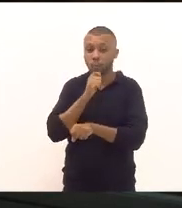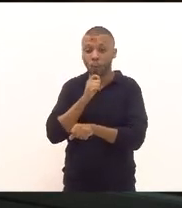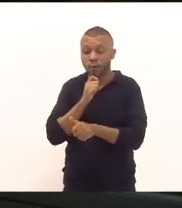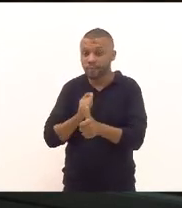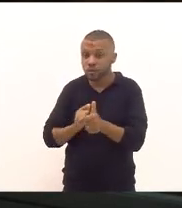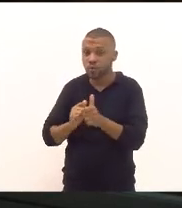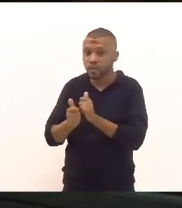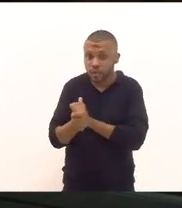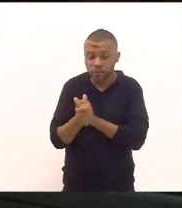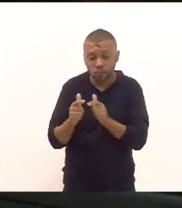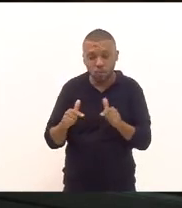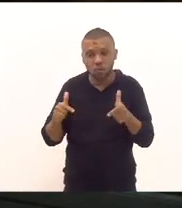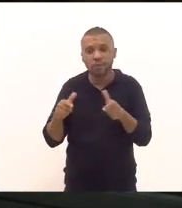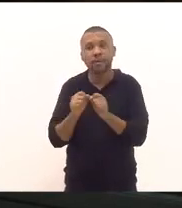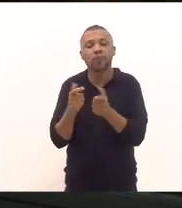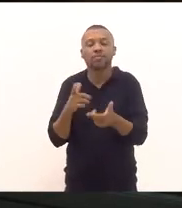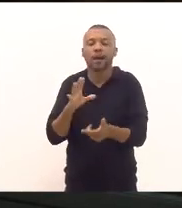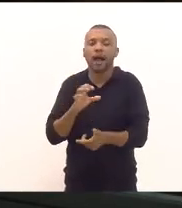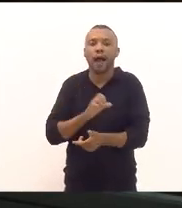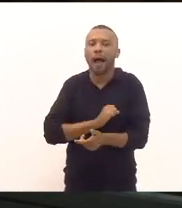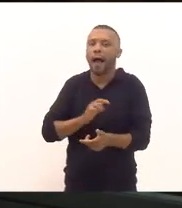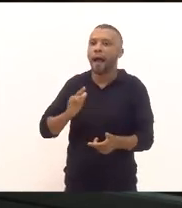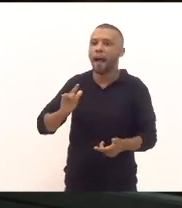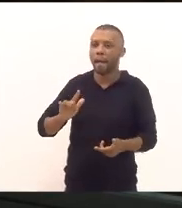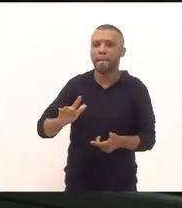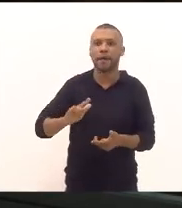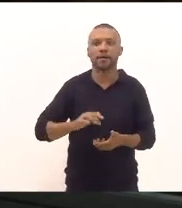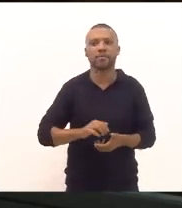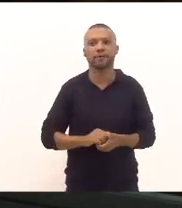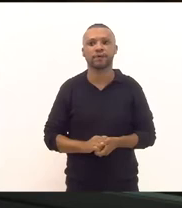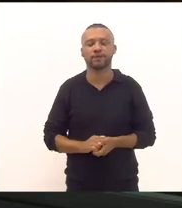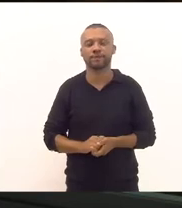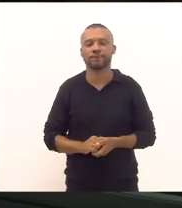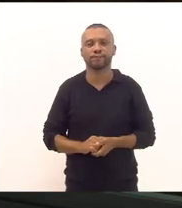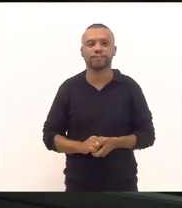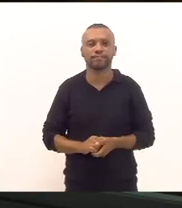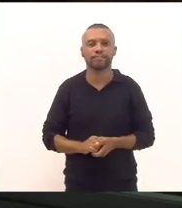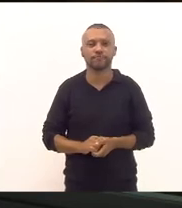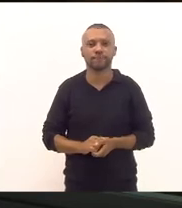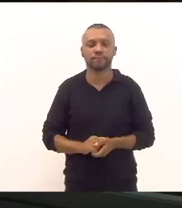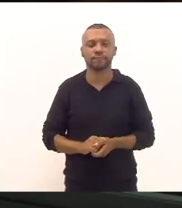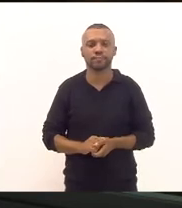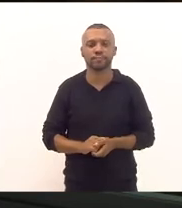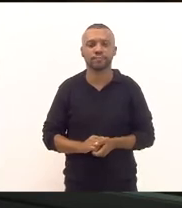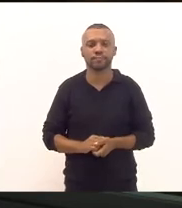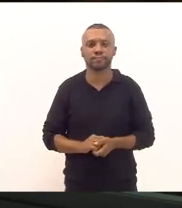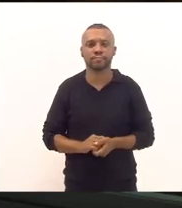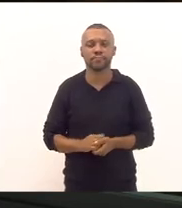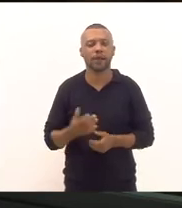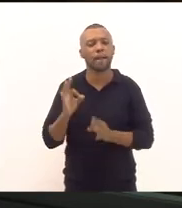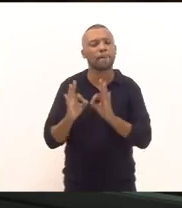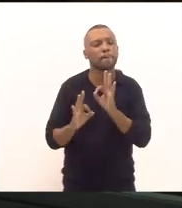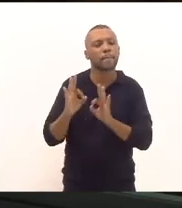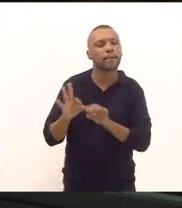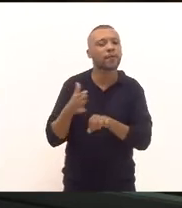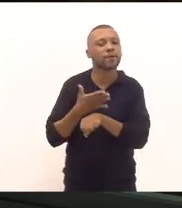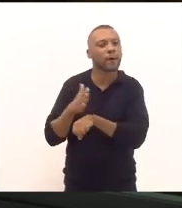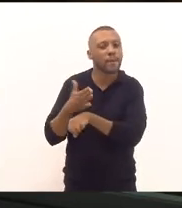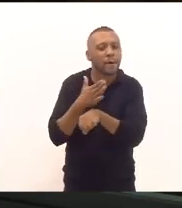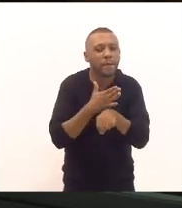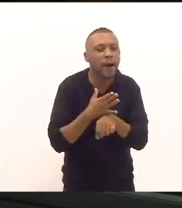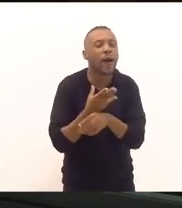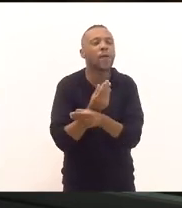tem que fazer aquilo que eu mais que eu mais amava quem é e me preparei muito